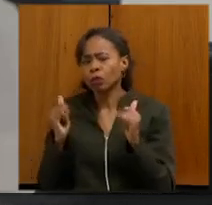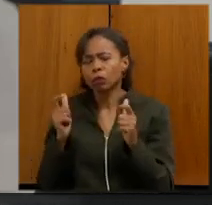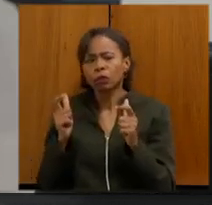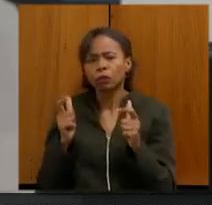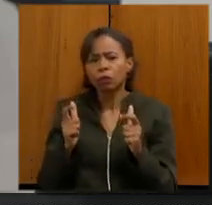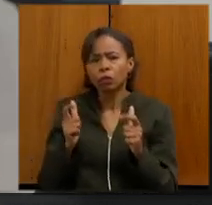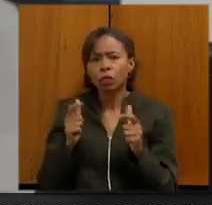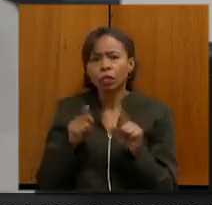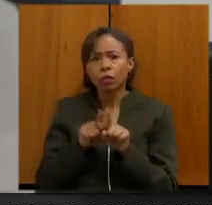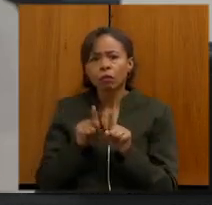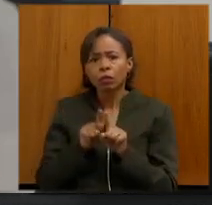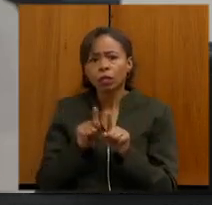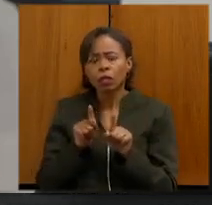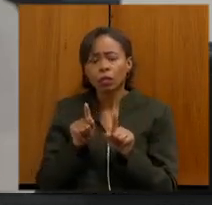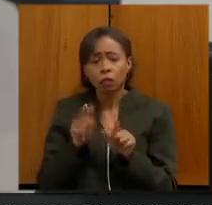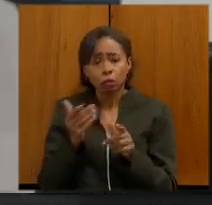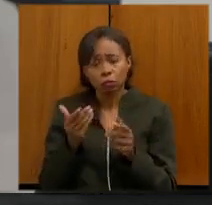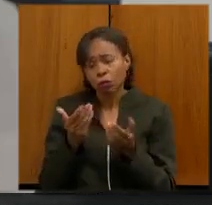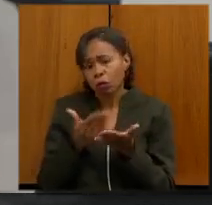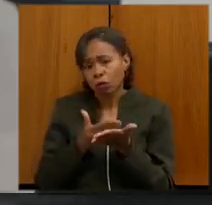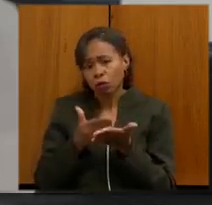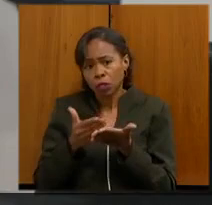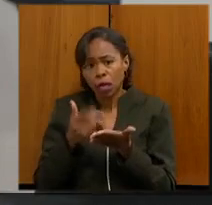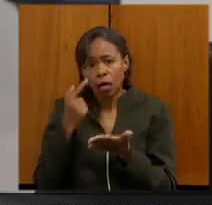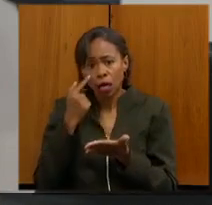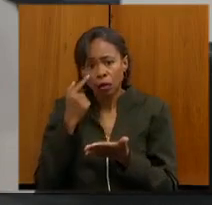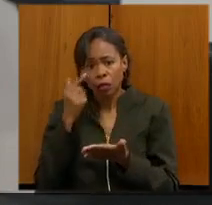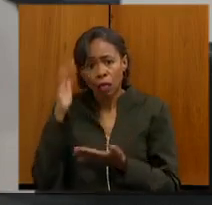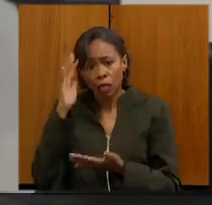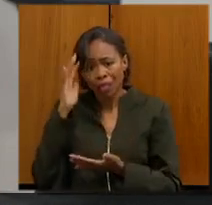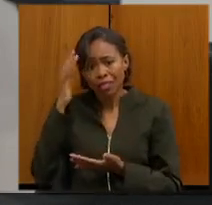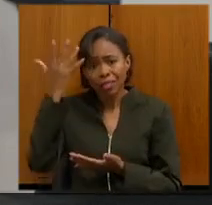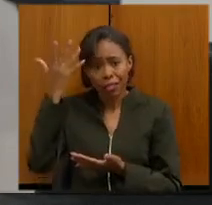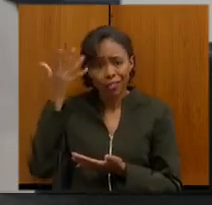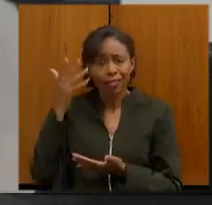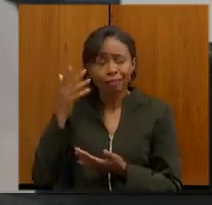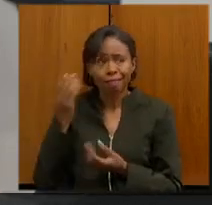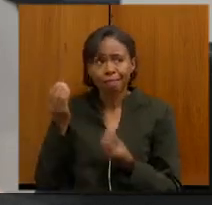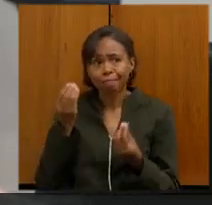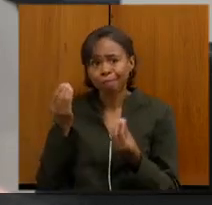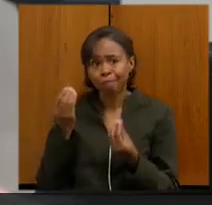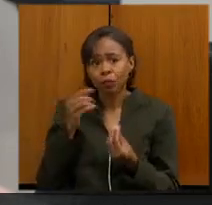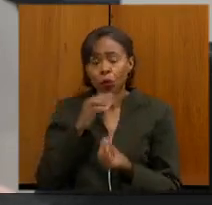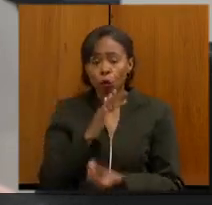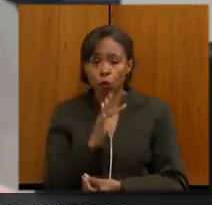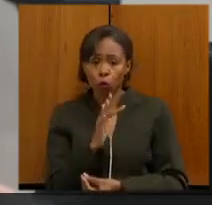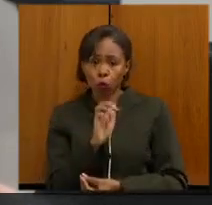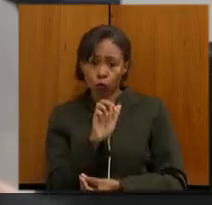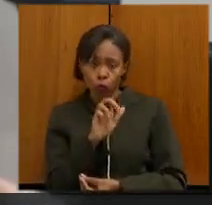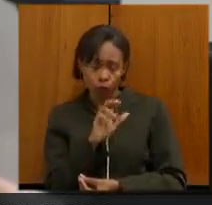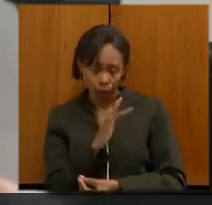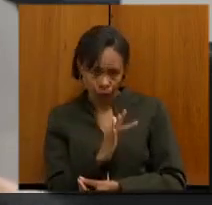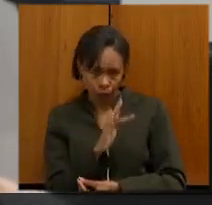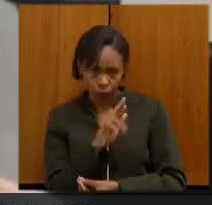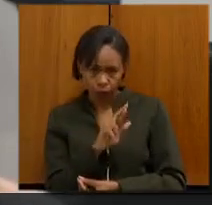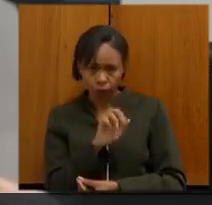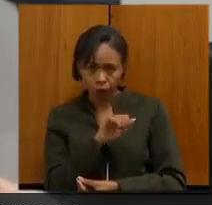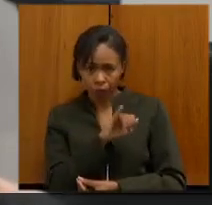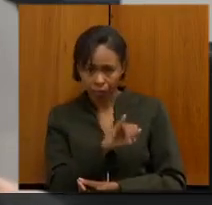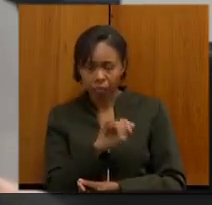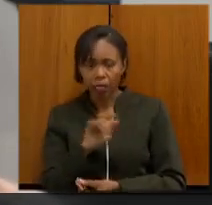o e começar a avaliar essas decisões é o que o Freio trouxe e o professor